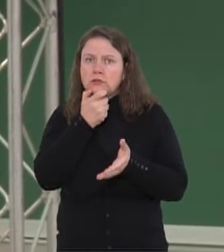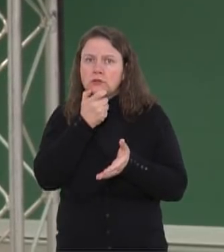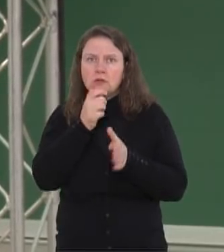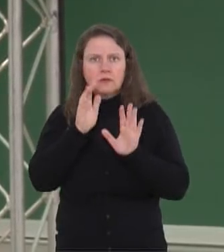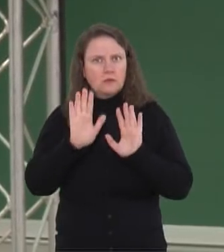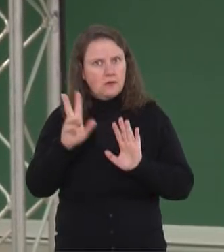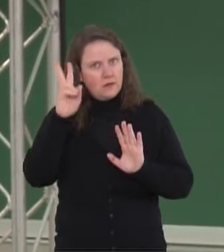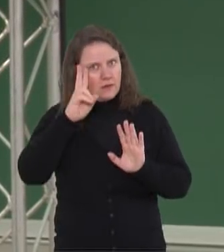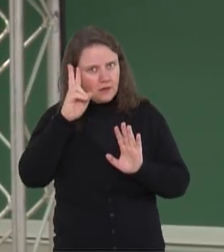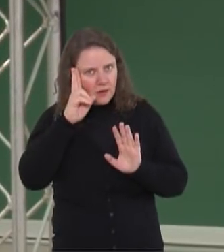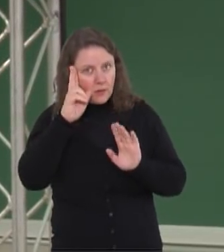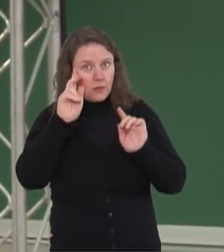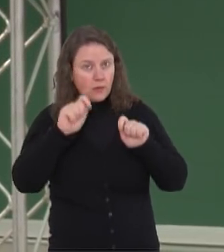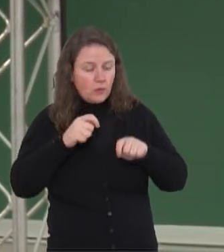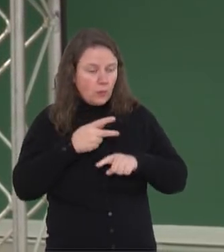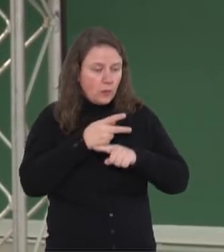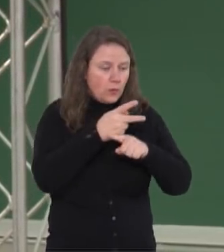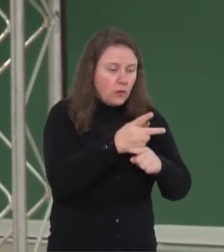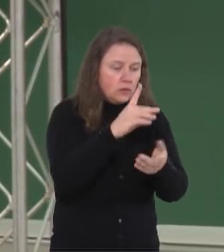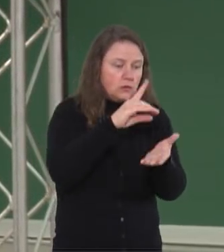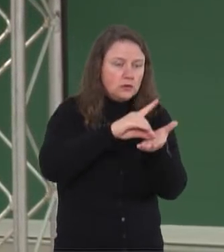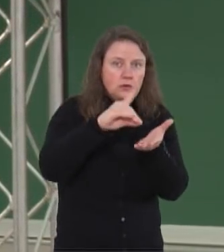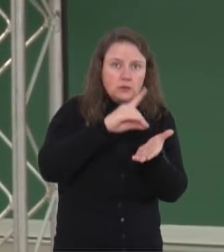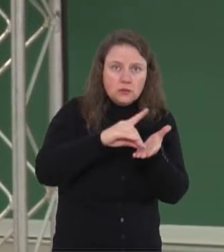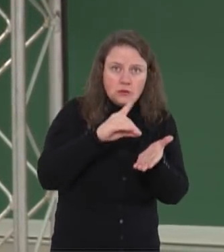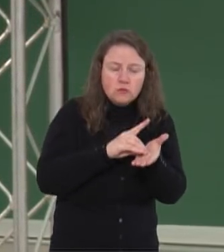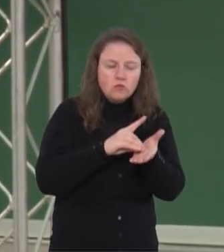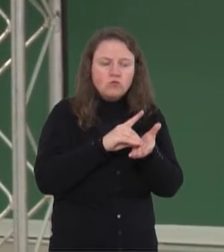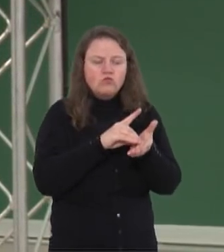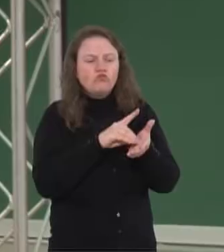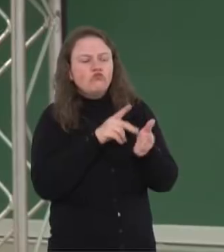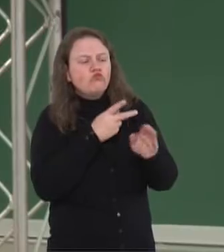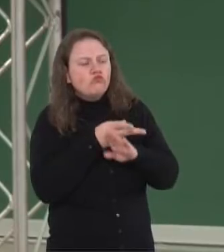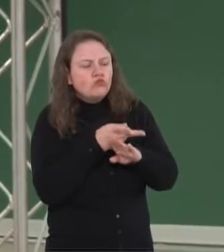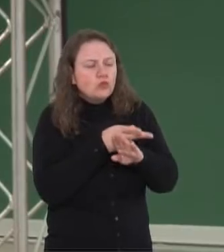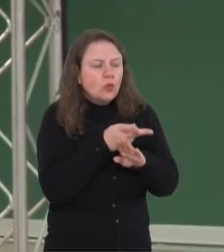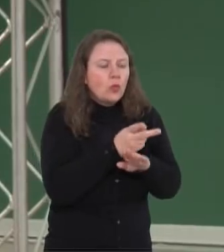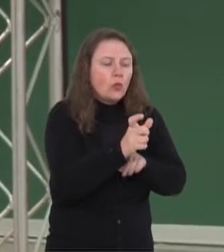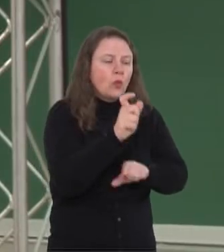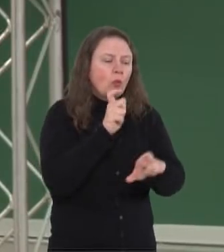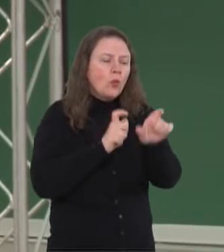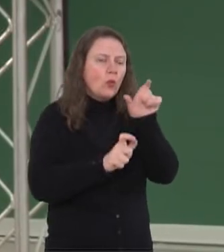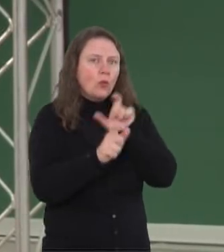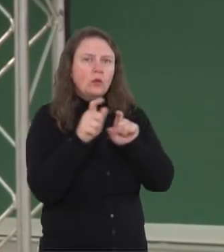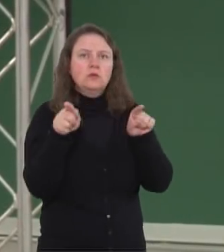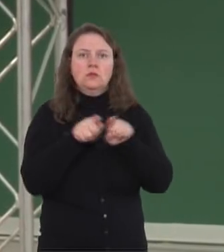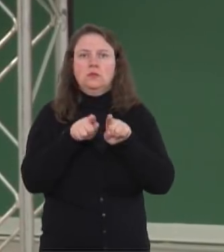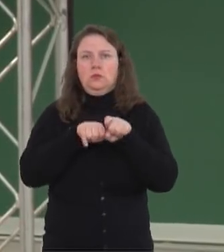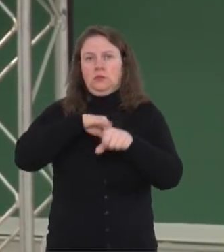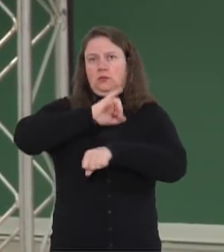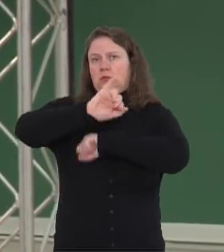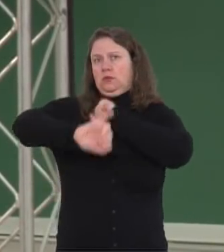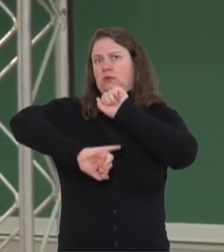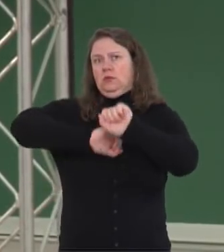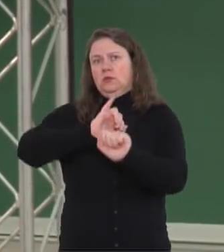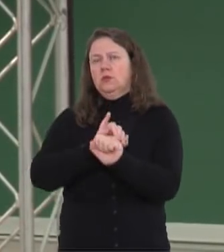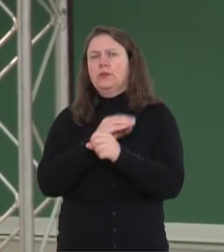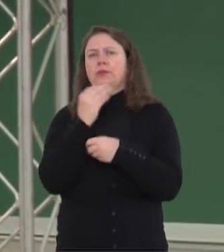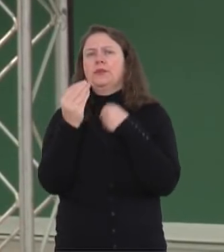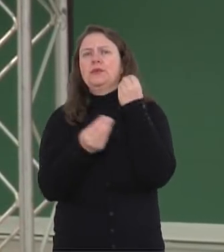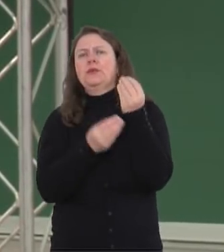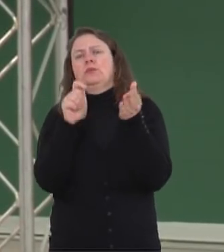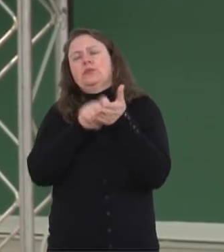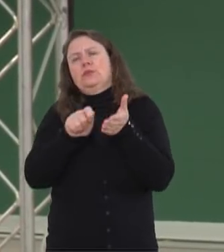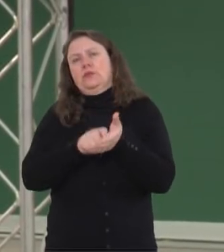podemos ir atrás do nosso dicionário, que nós podemos verificar também nas mídias sociais como é que escreve